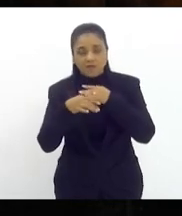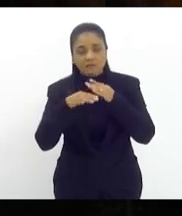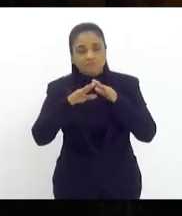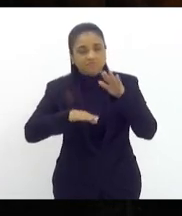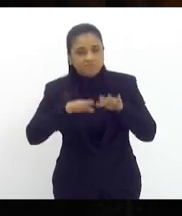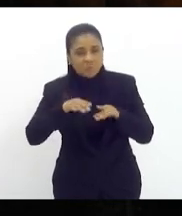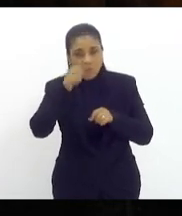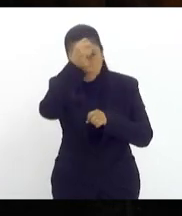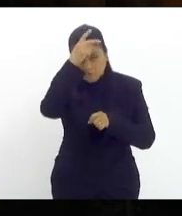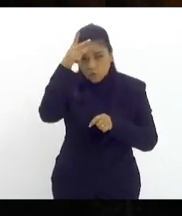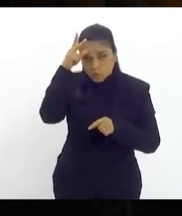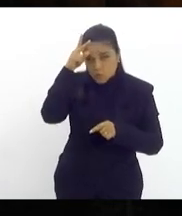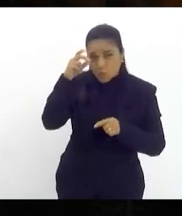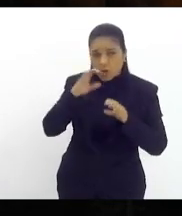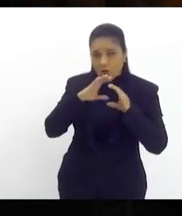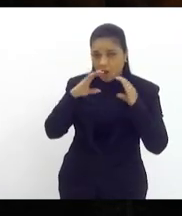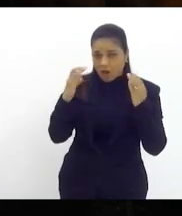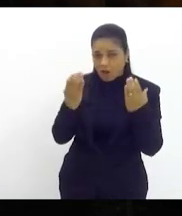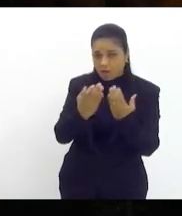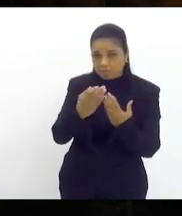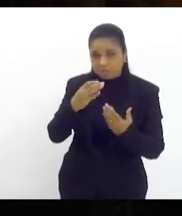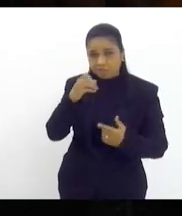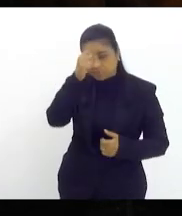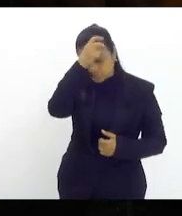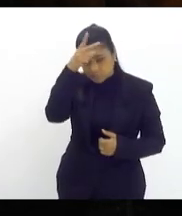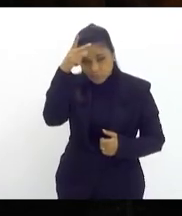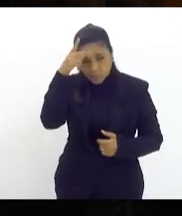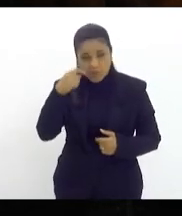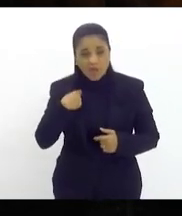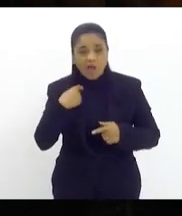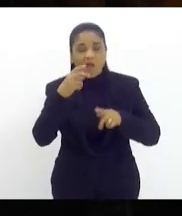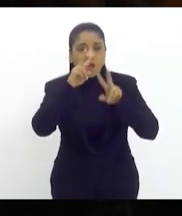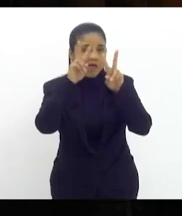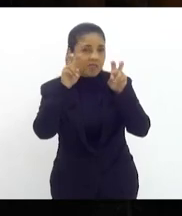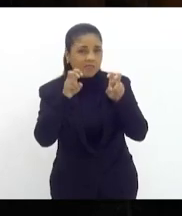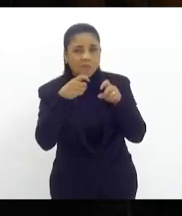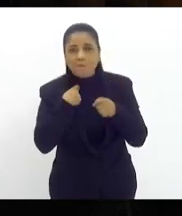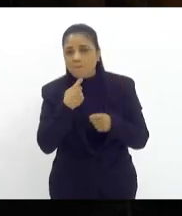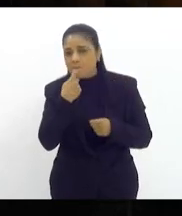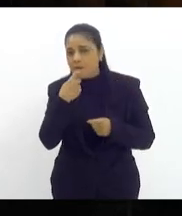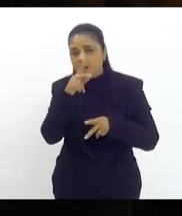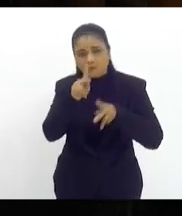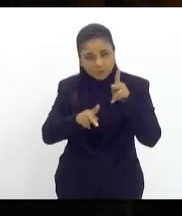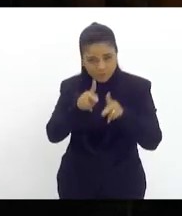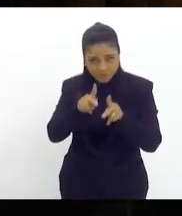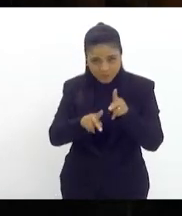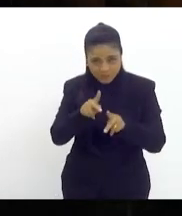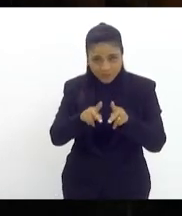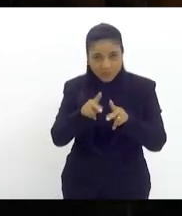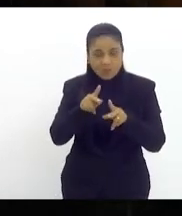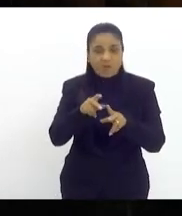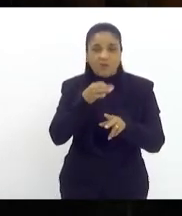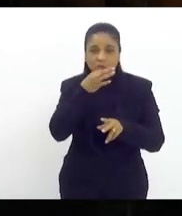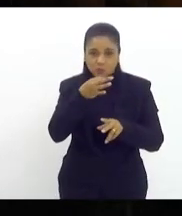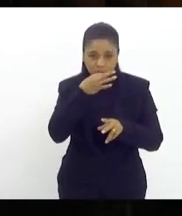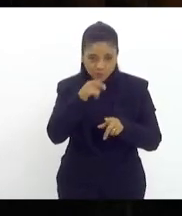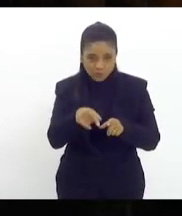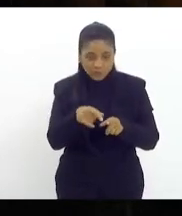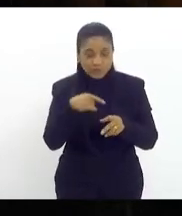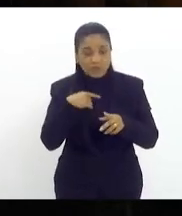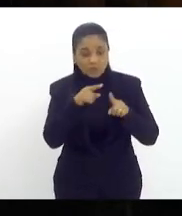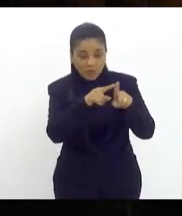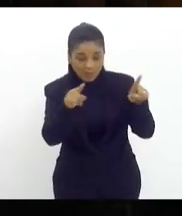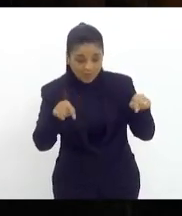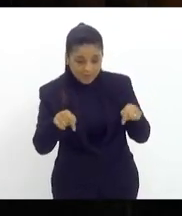prefeitura a Câmara Municipal tratam de assuntos que estão mais próximos do dia a dia dessas pessoas e aí quando a gente volta com o gabinete de rua